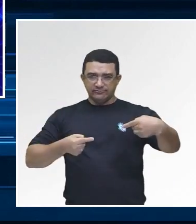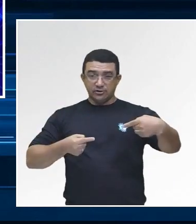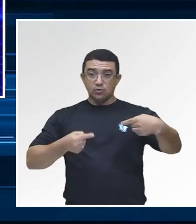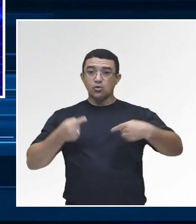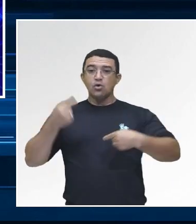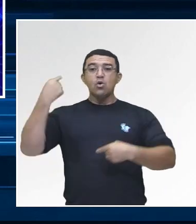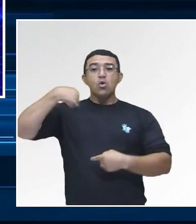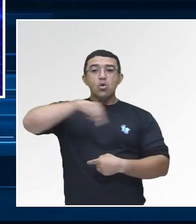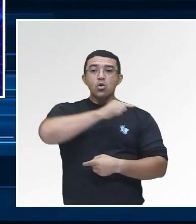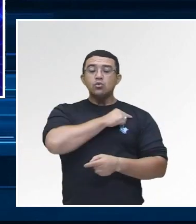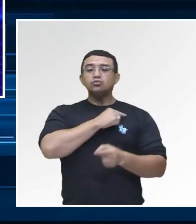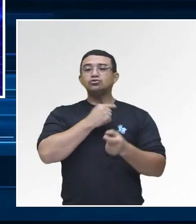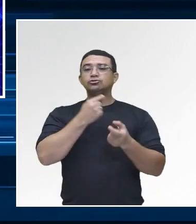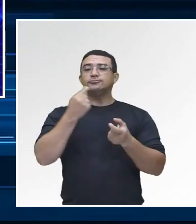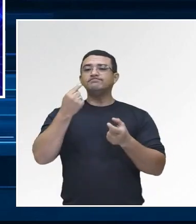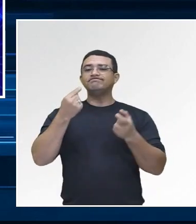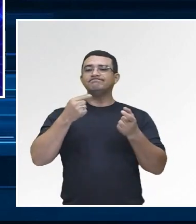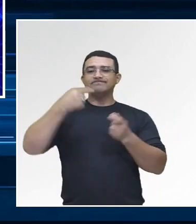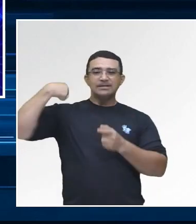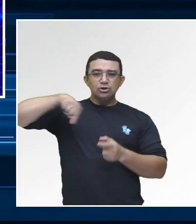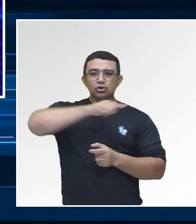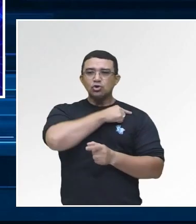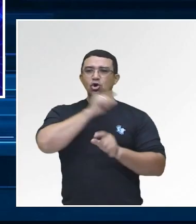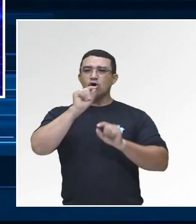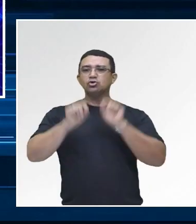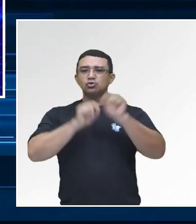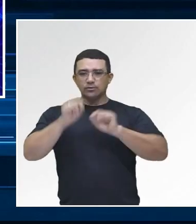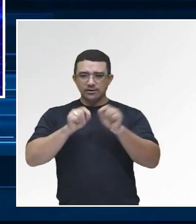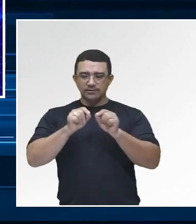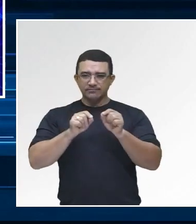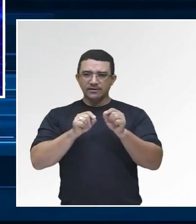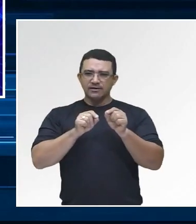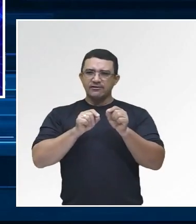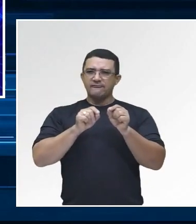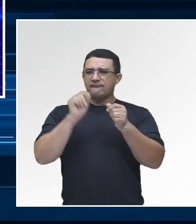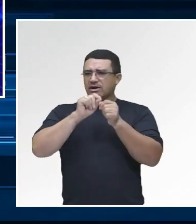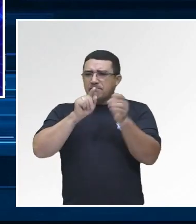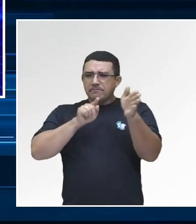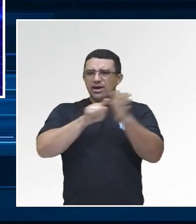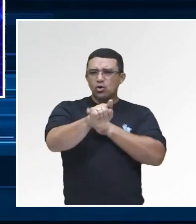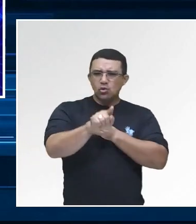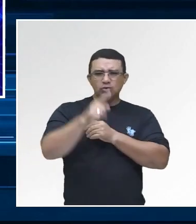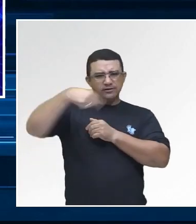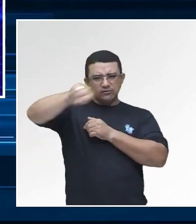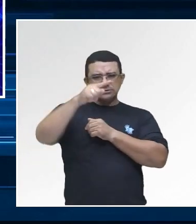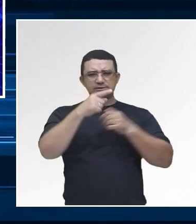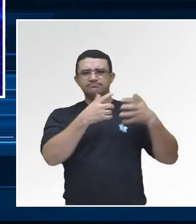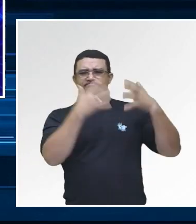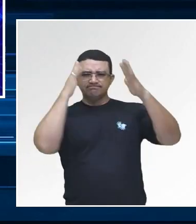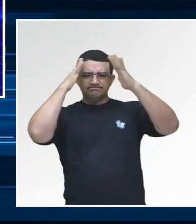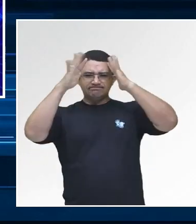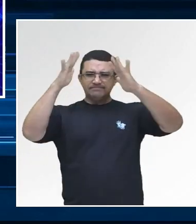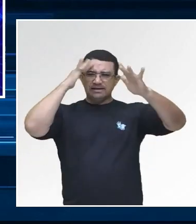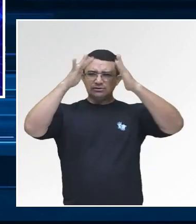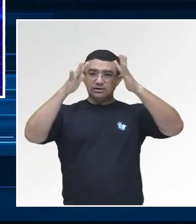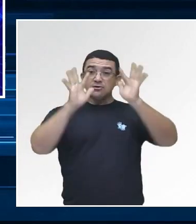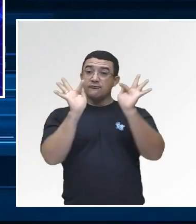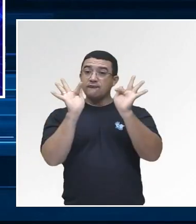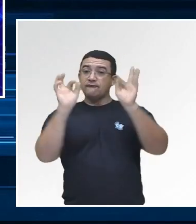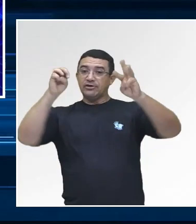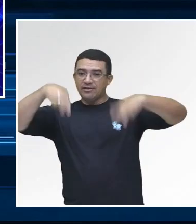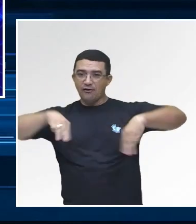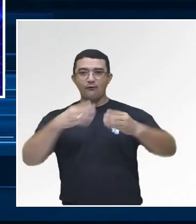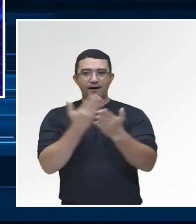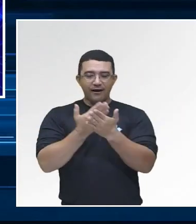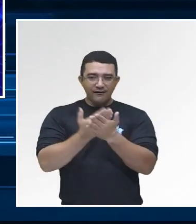para vocês todos os dias. A gente faz um questionamento e você fica pensando até o final da aula e lá no